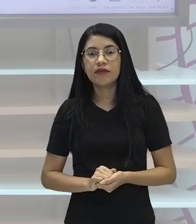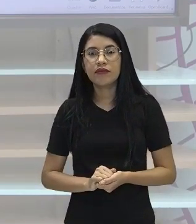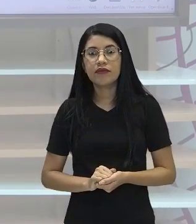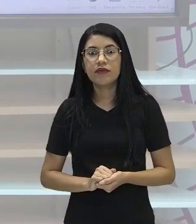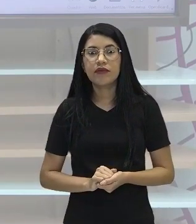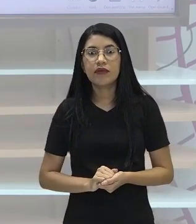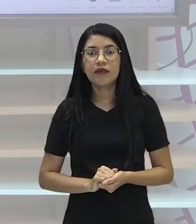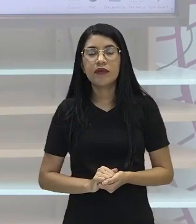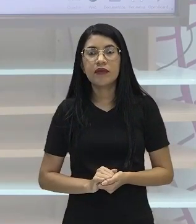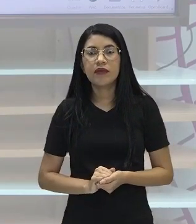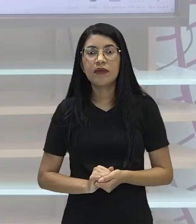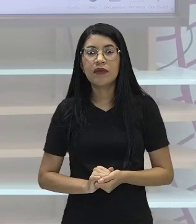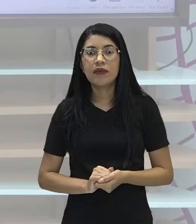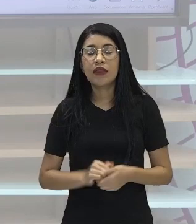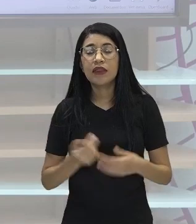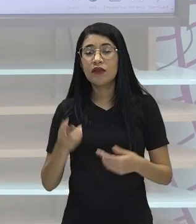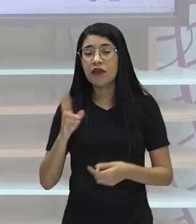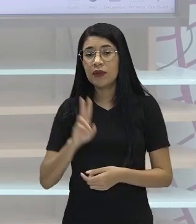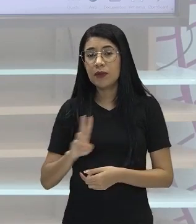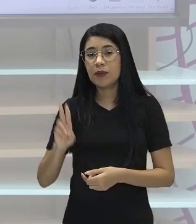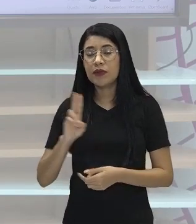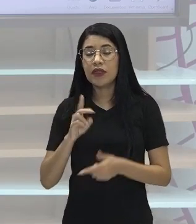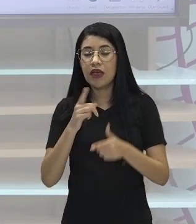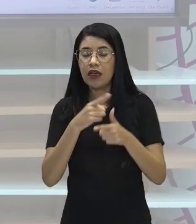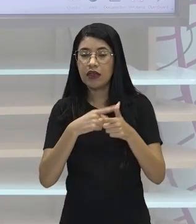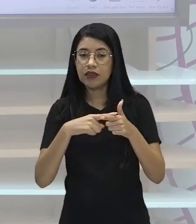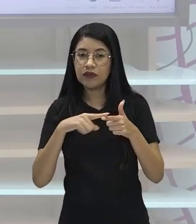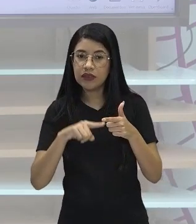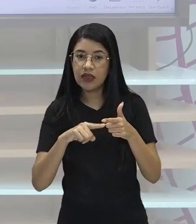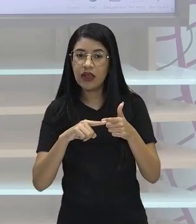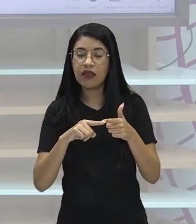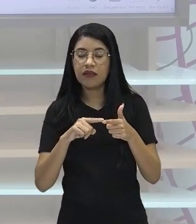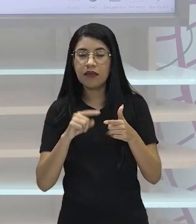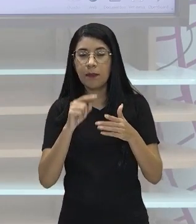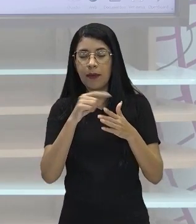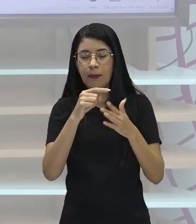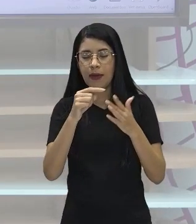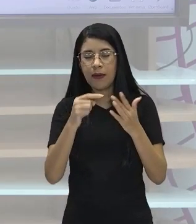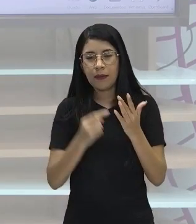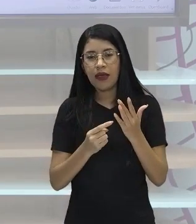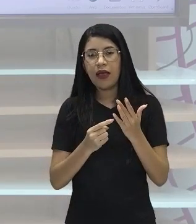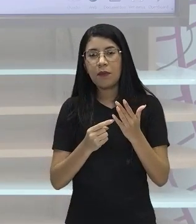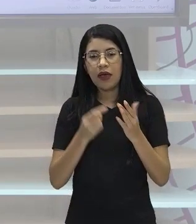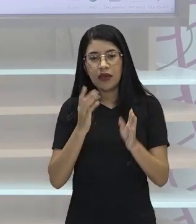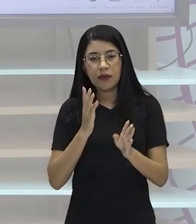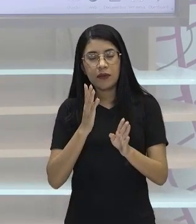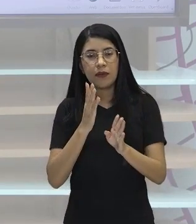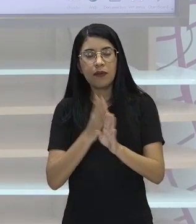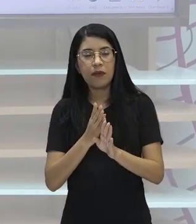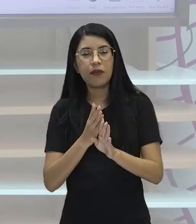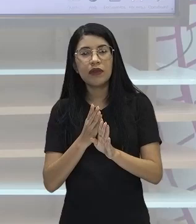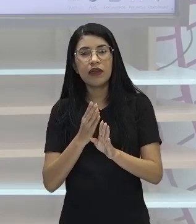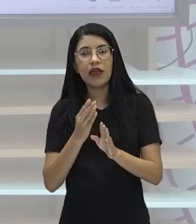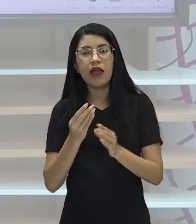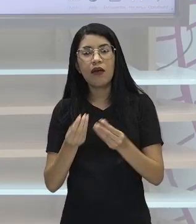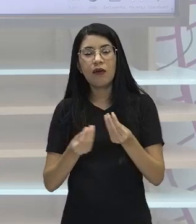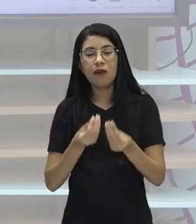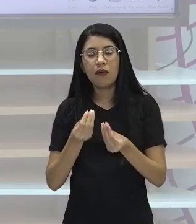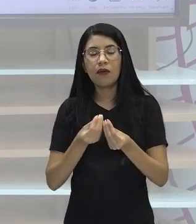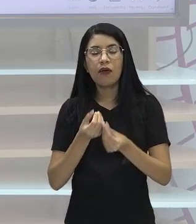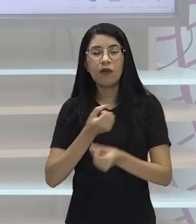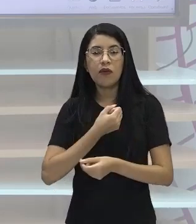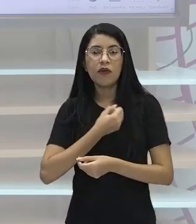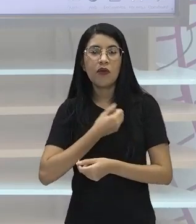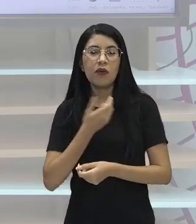vai utilizar os critérios de divisibilidade para você, então, chegar à forma de reescrever o